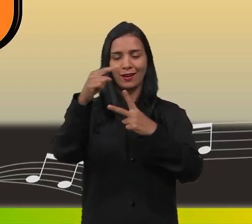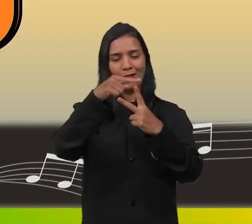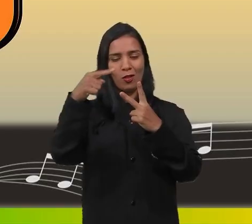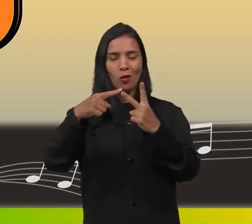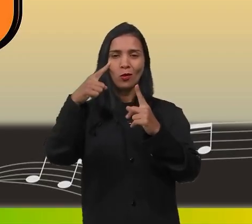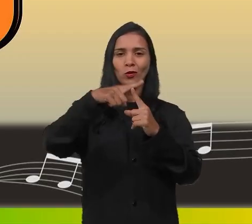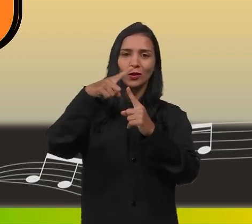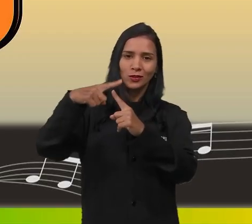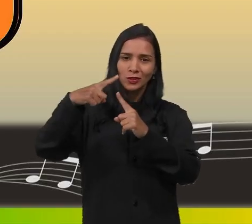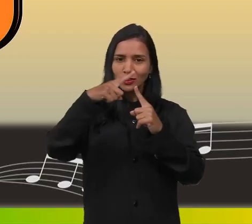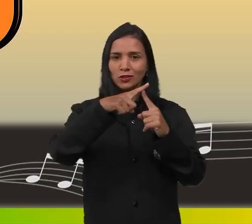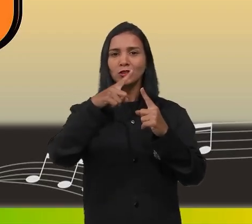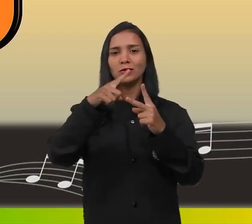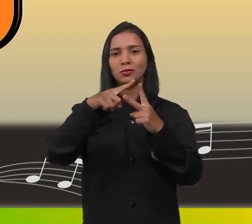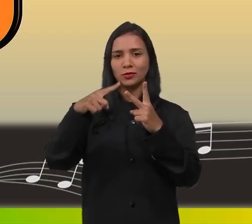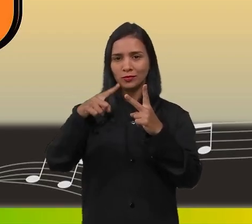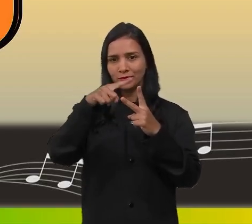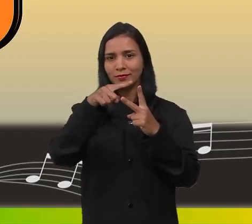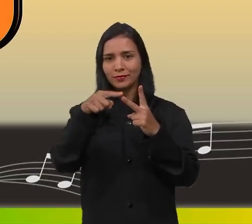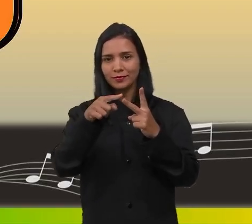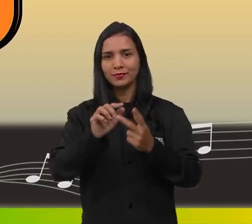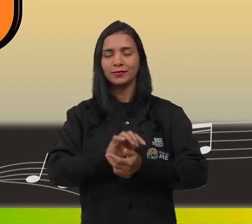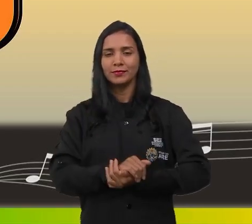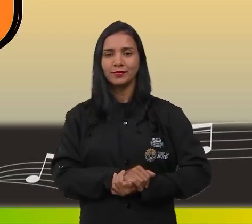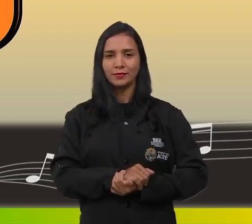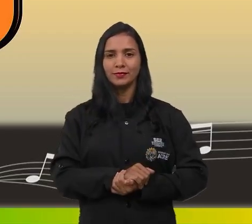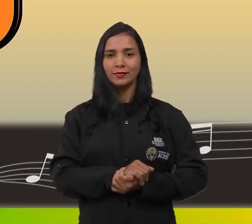e agudo.